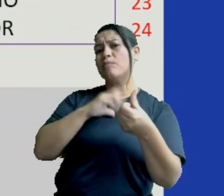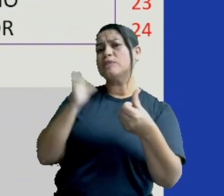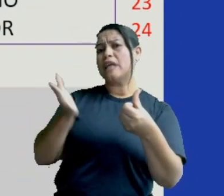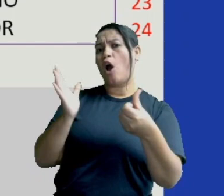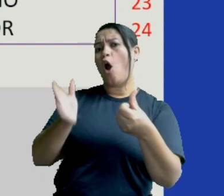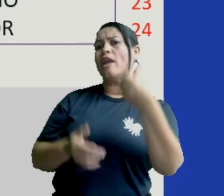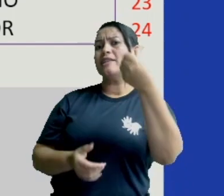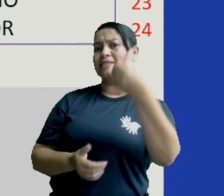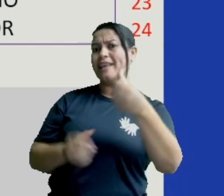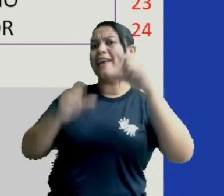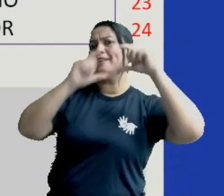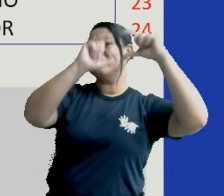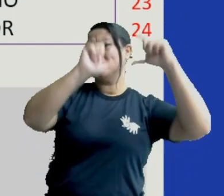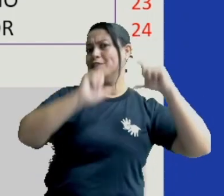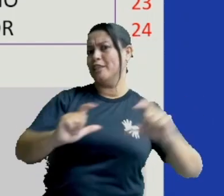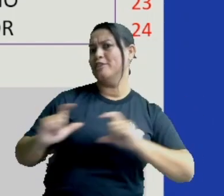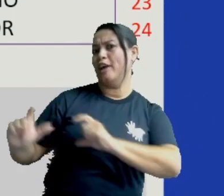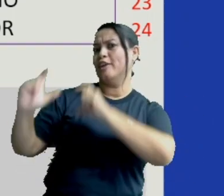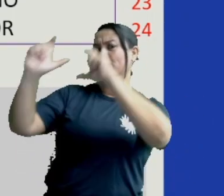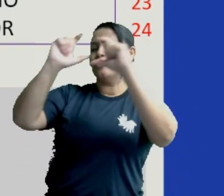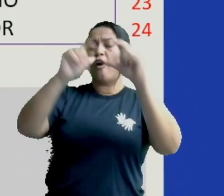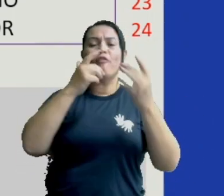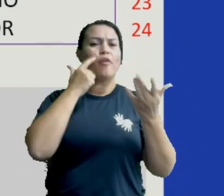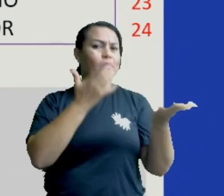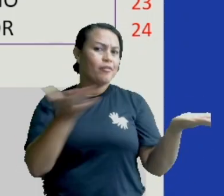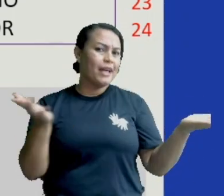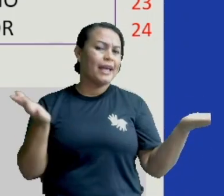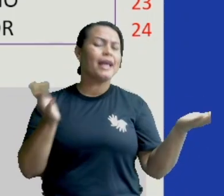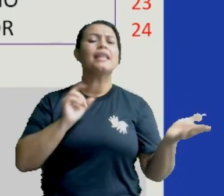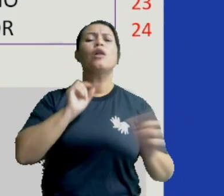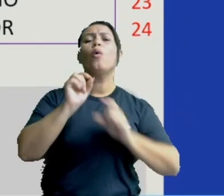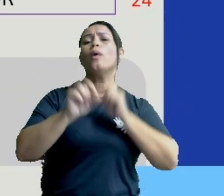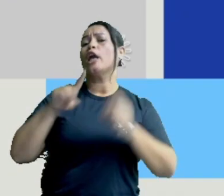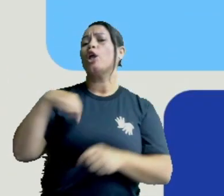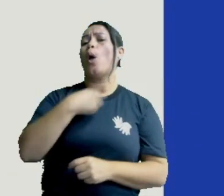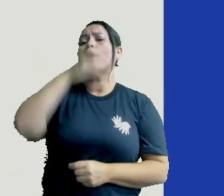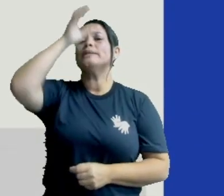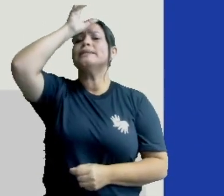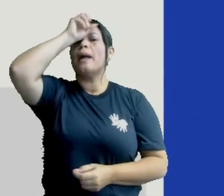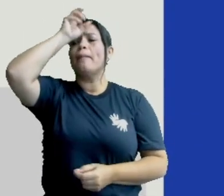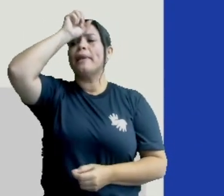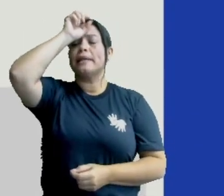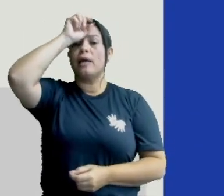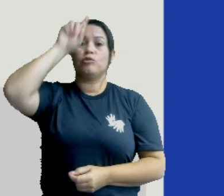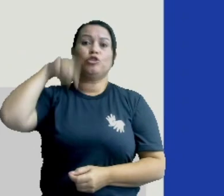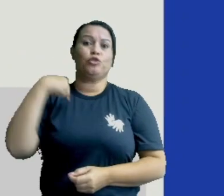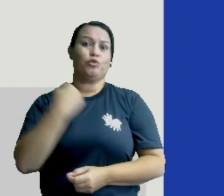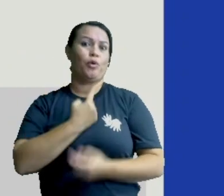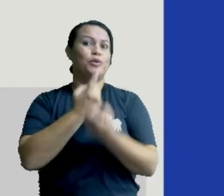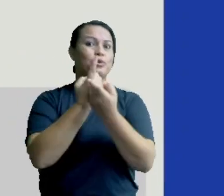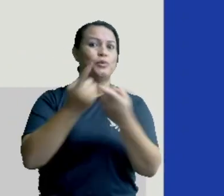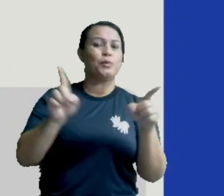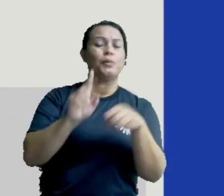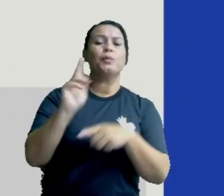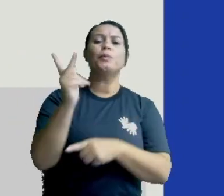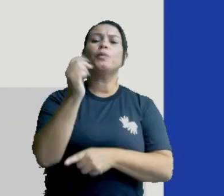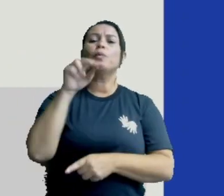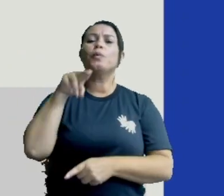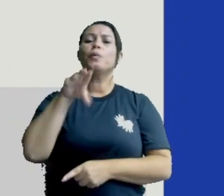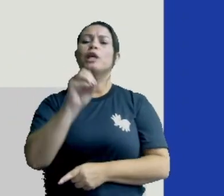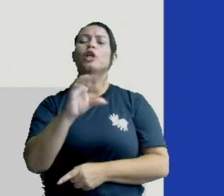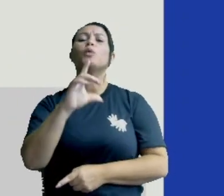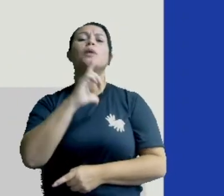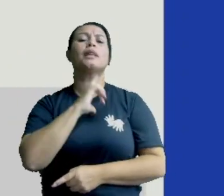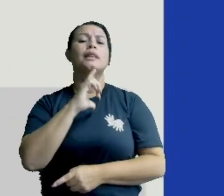agora 6 estrofes. Então, o que é que a gente aprendeu? Que o nosso hino, ele